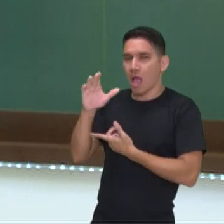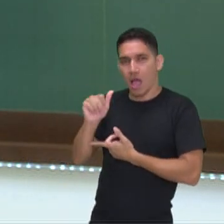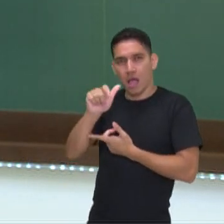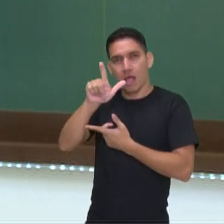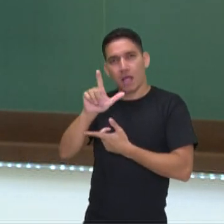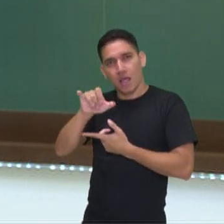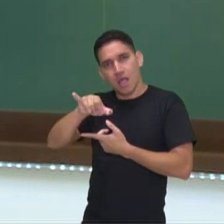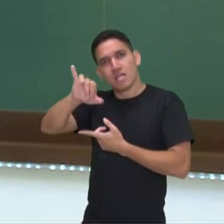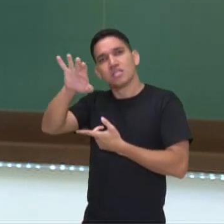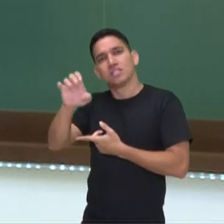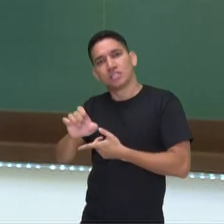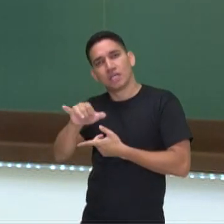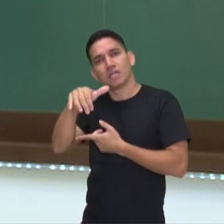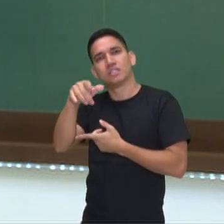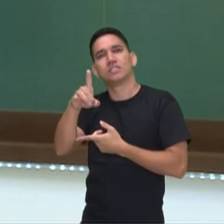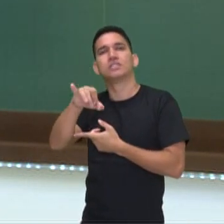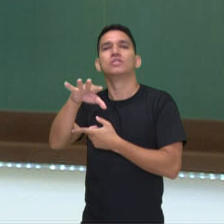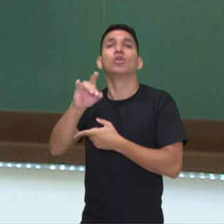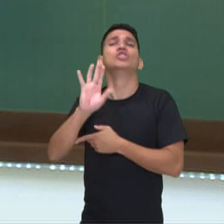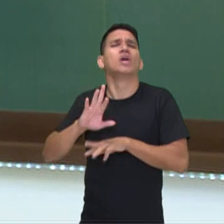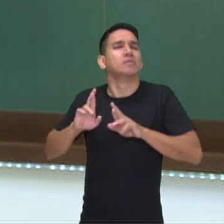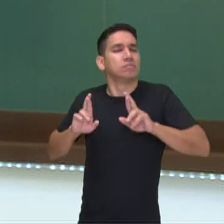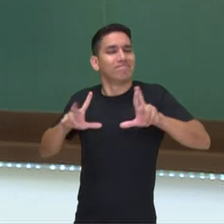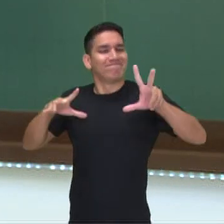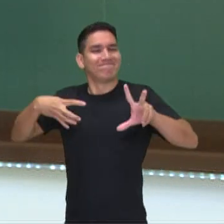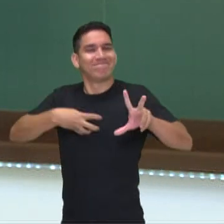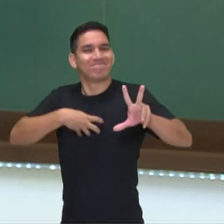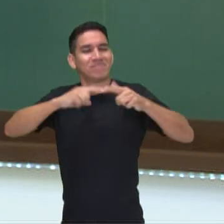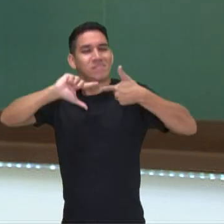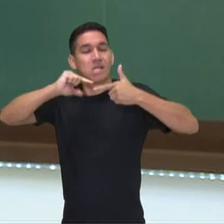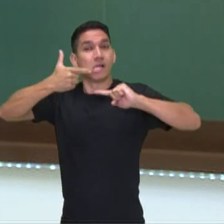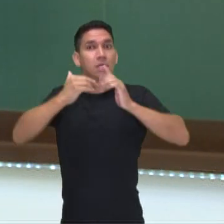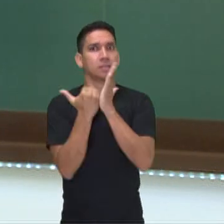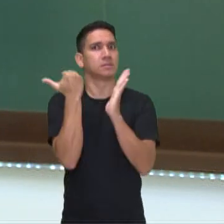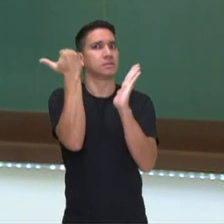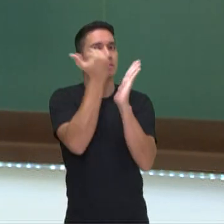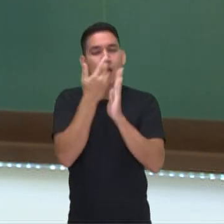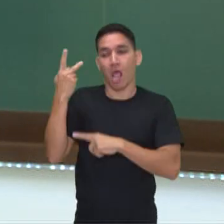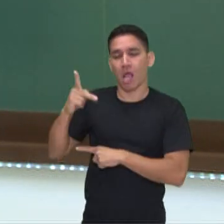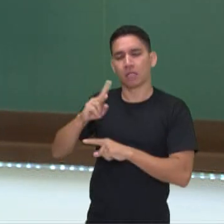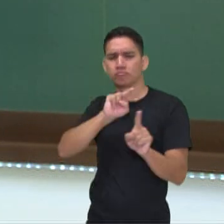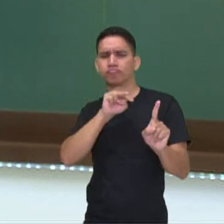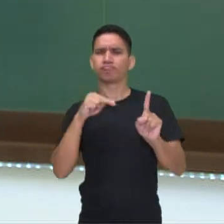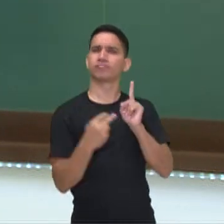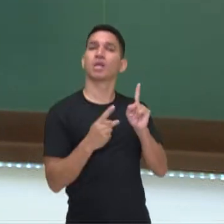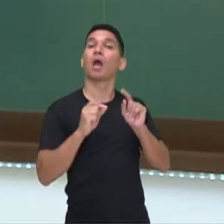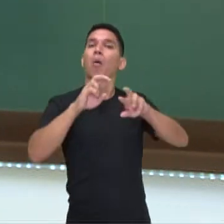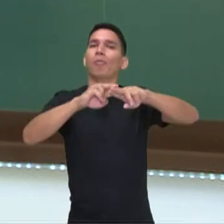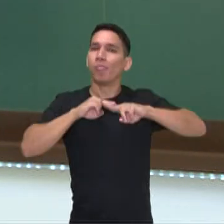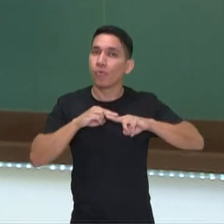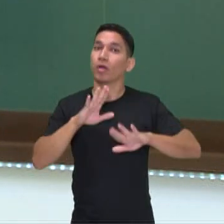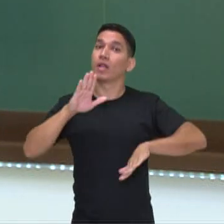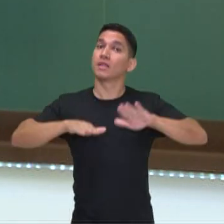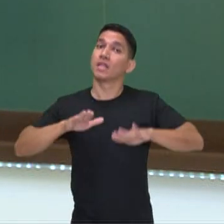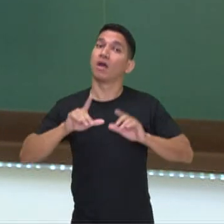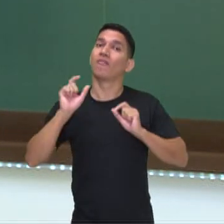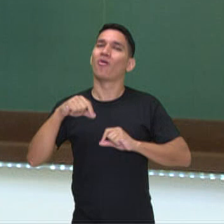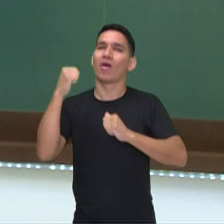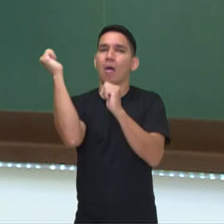mais diferente, já tem uma dramaticidade maior na sua concepção, por isso talvez um